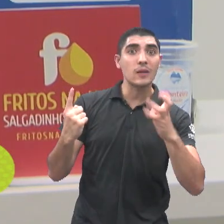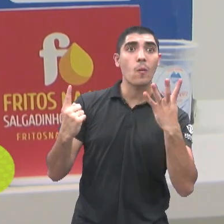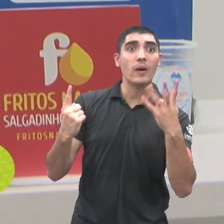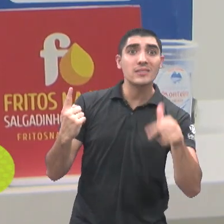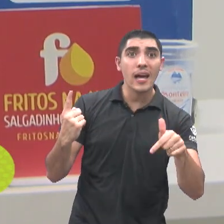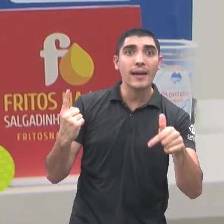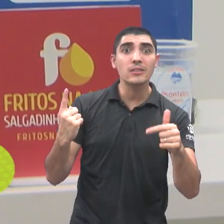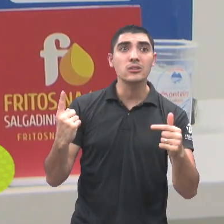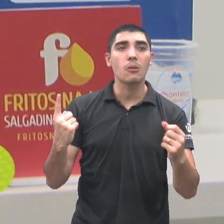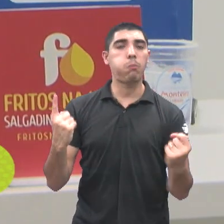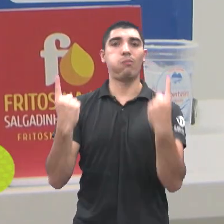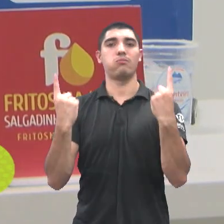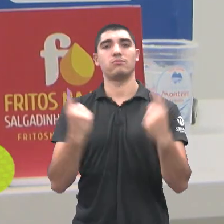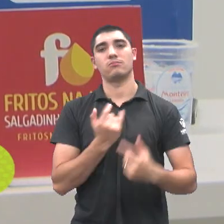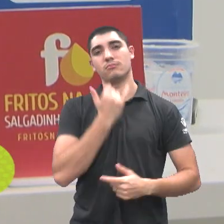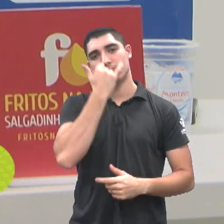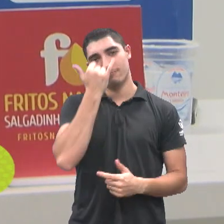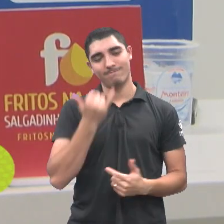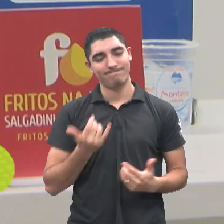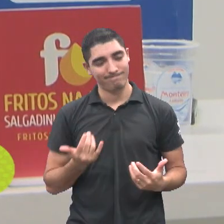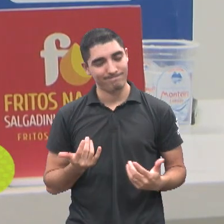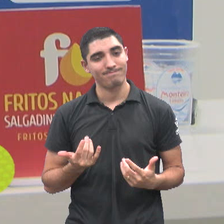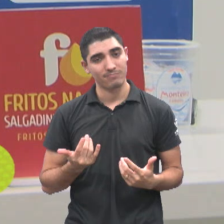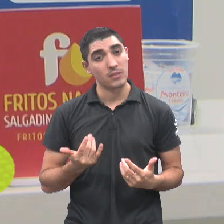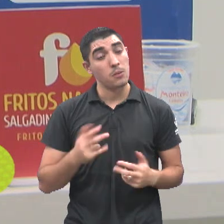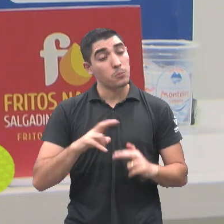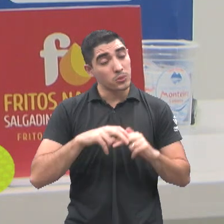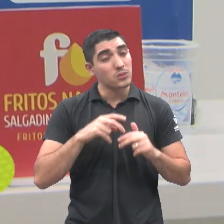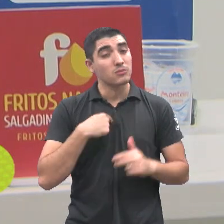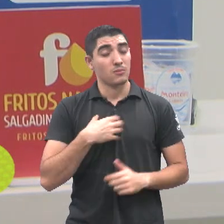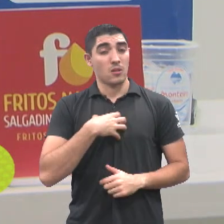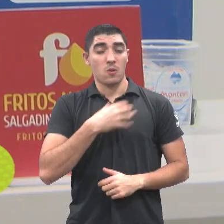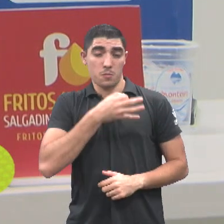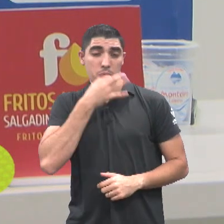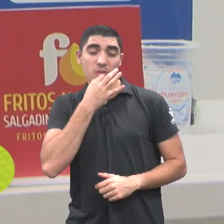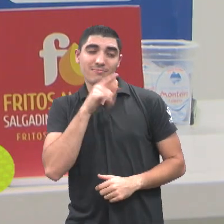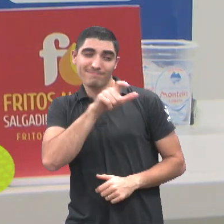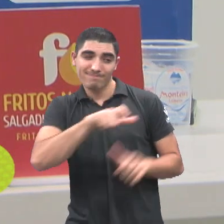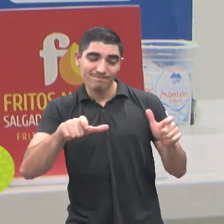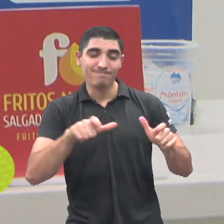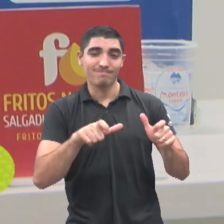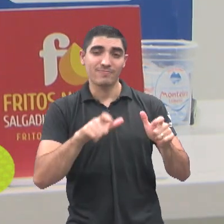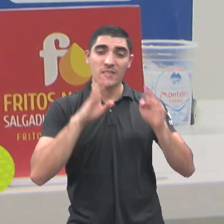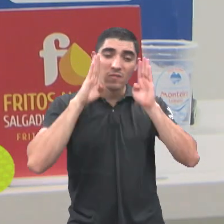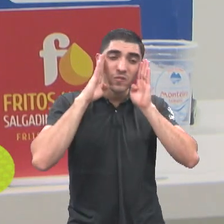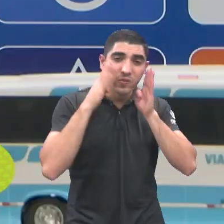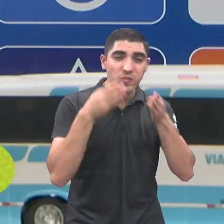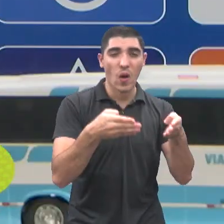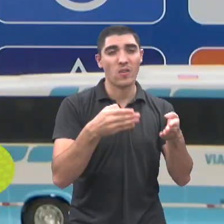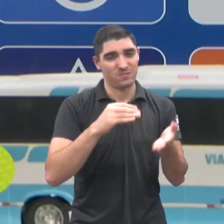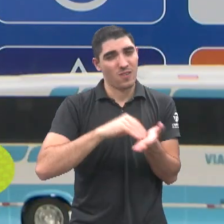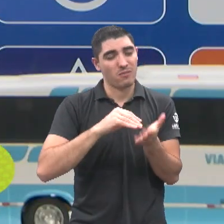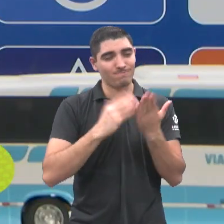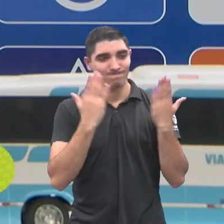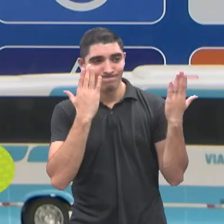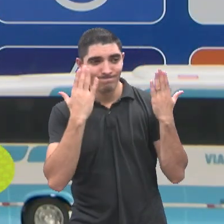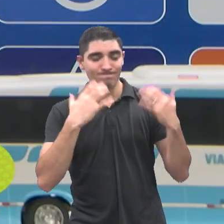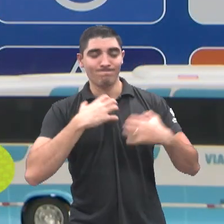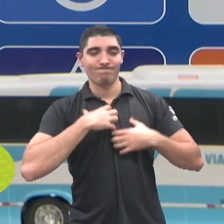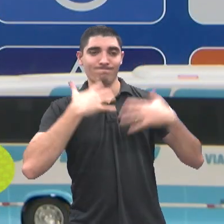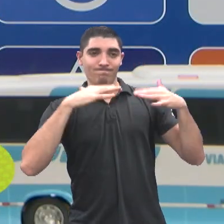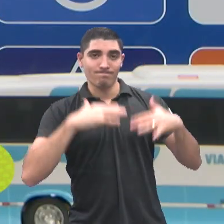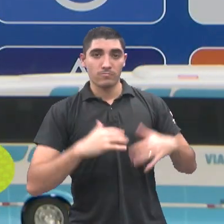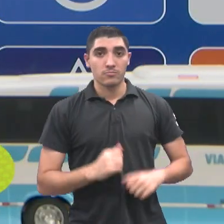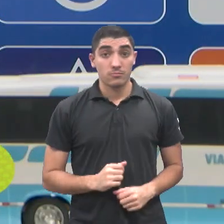é uma situação que eu acho que é emocional. E isso aí nós vamos ter que trabalhar mais ainda. Destaque no seu